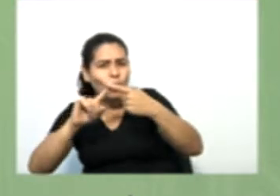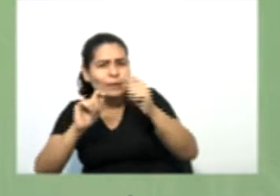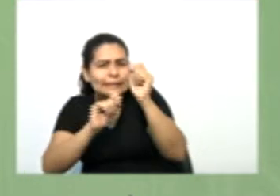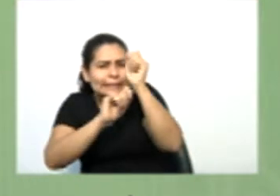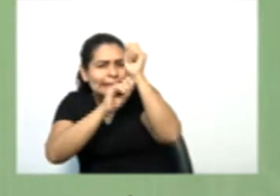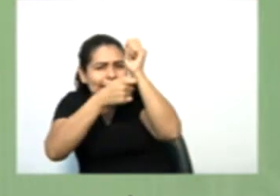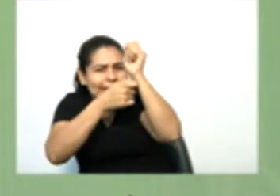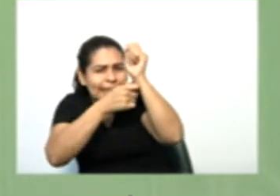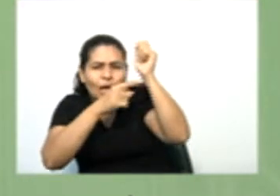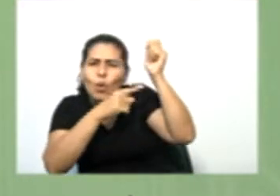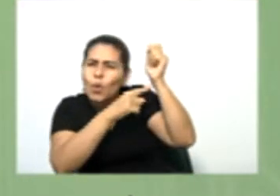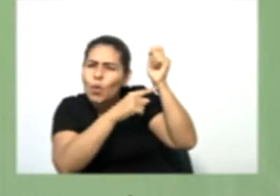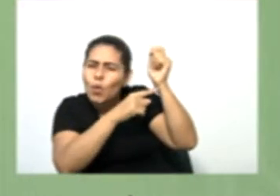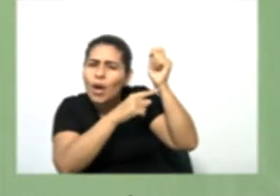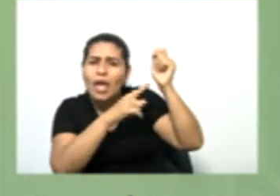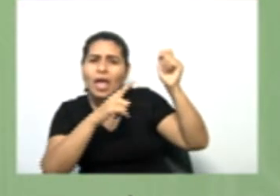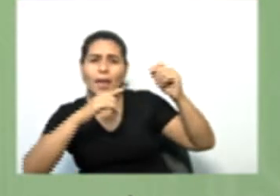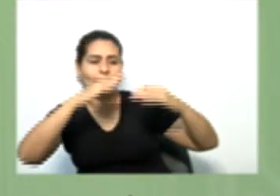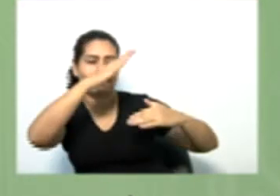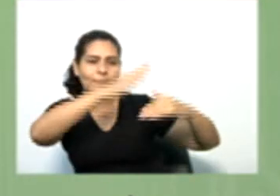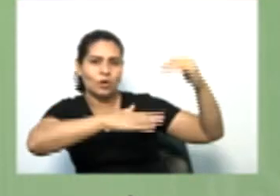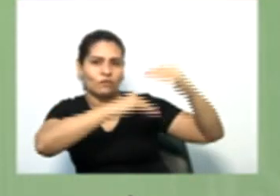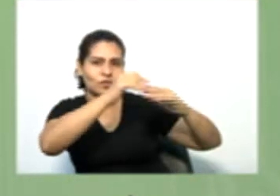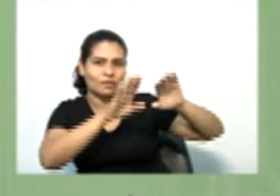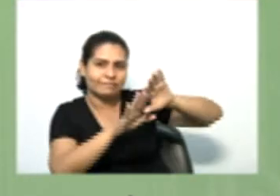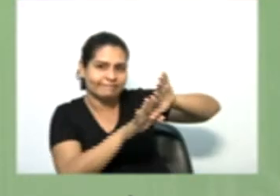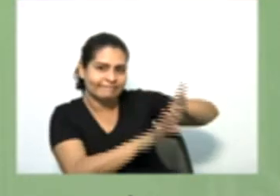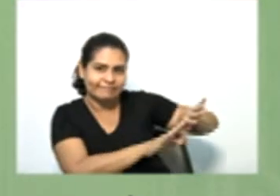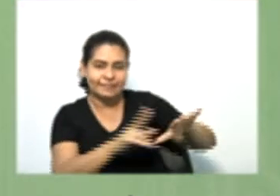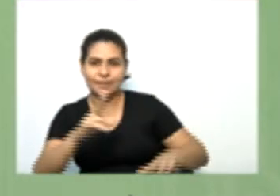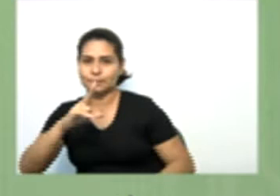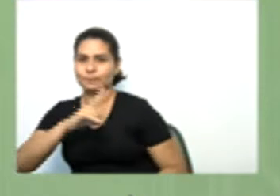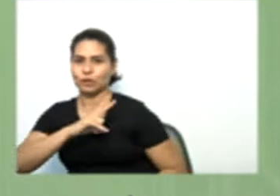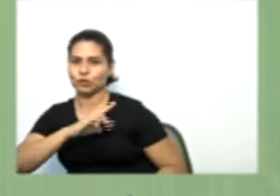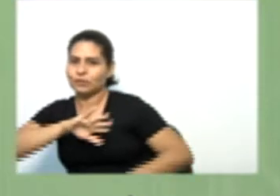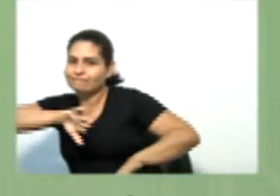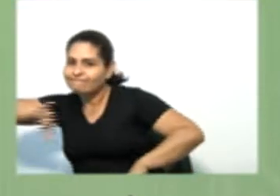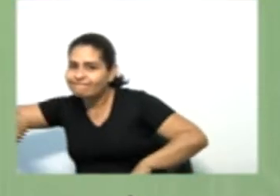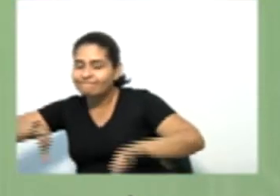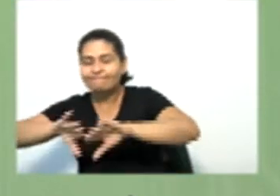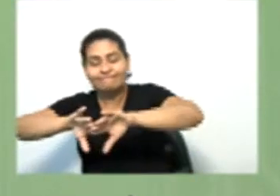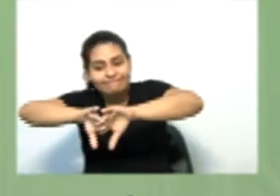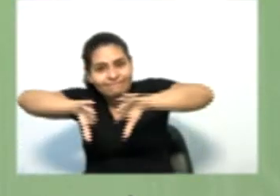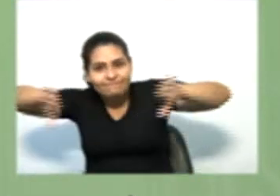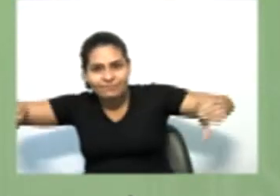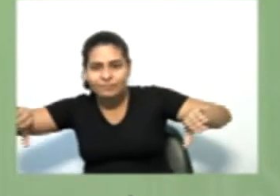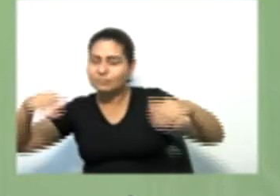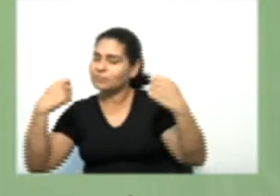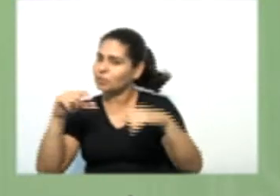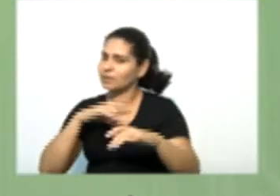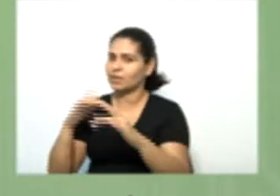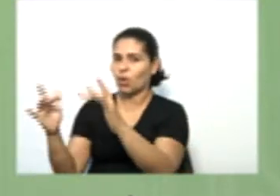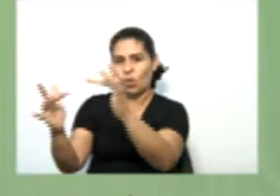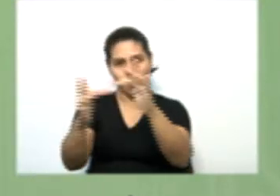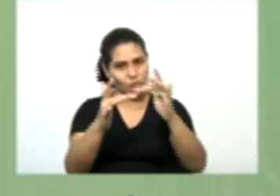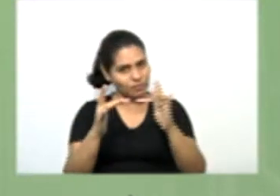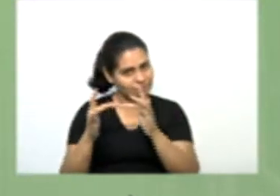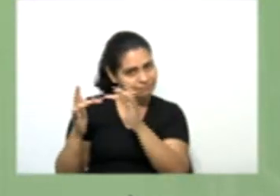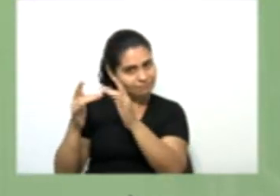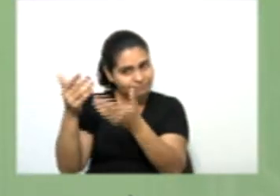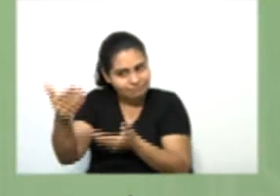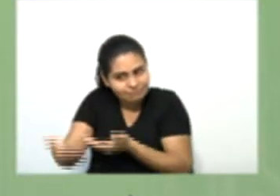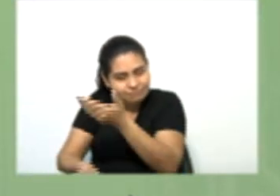as relações pessoais com as profissionais. Existem alguns fatores que permitem levar um bom